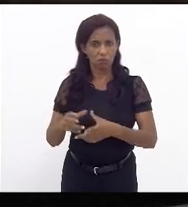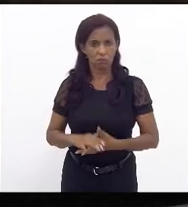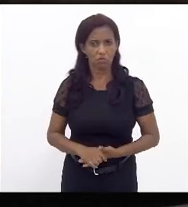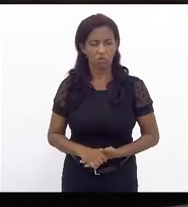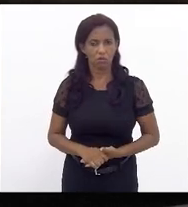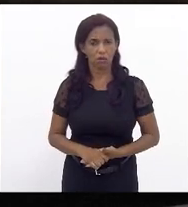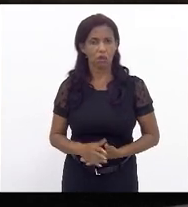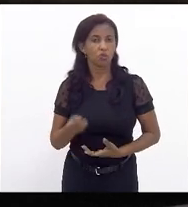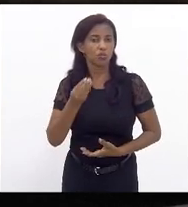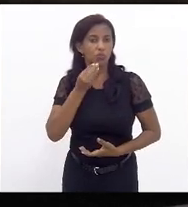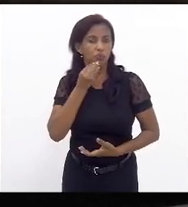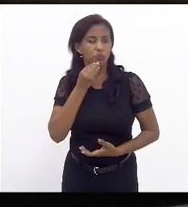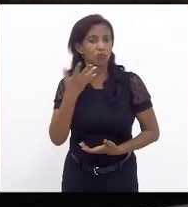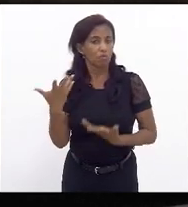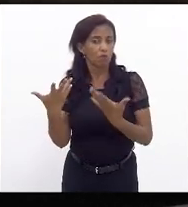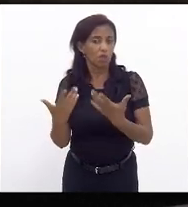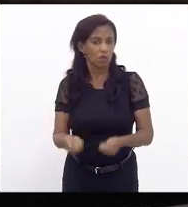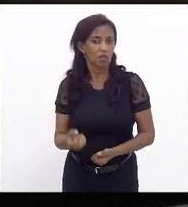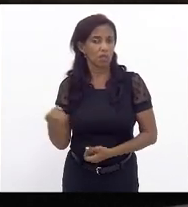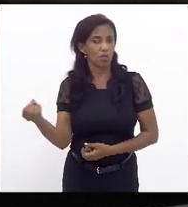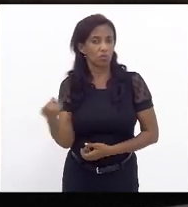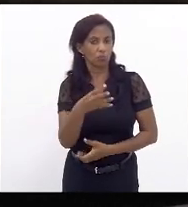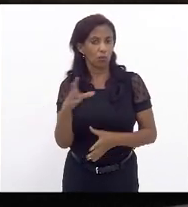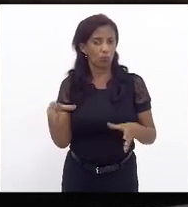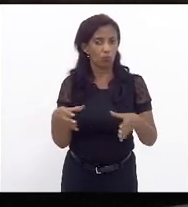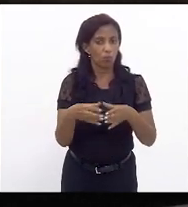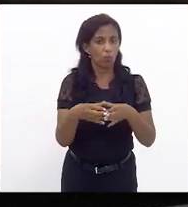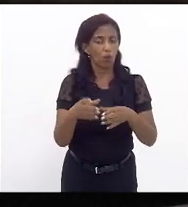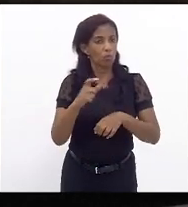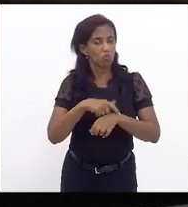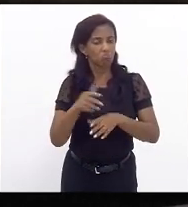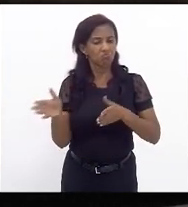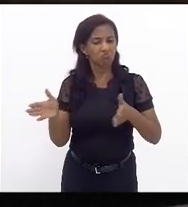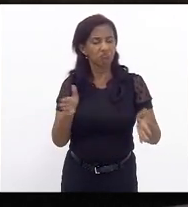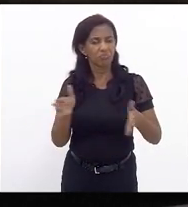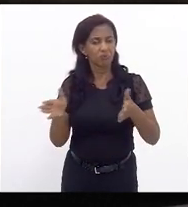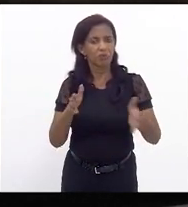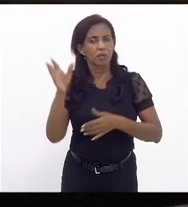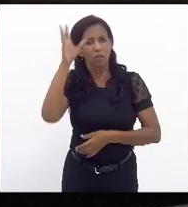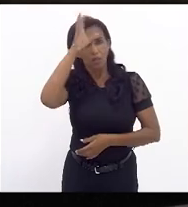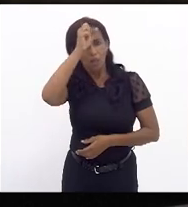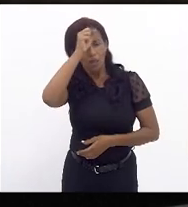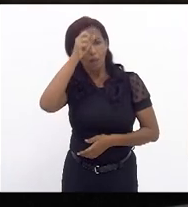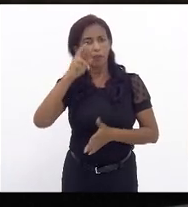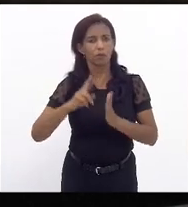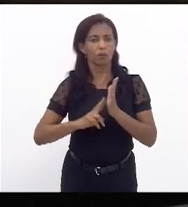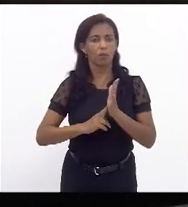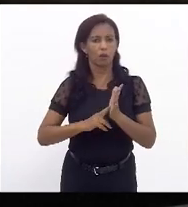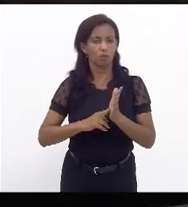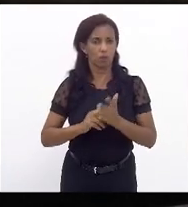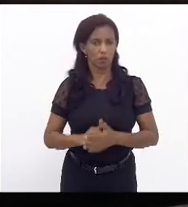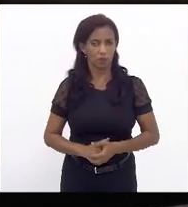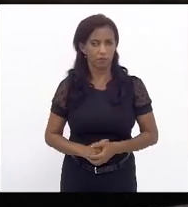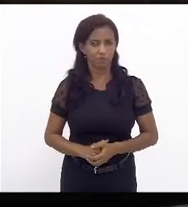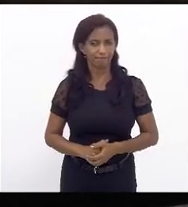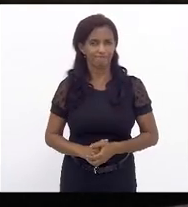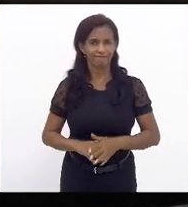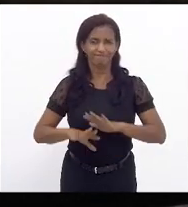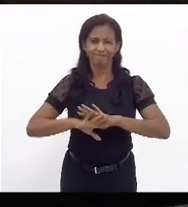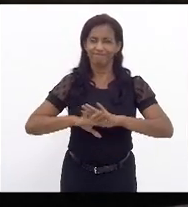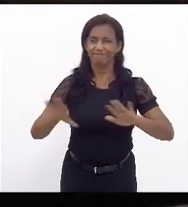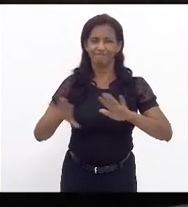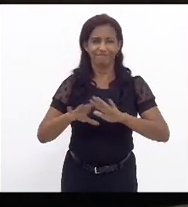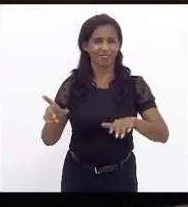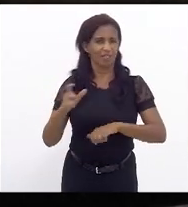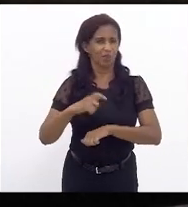a gente podia até admitir que os novos conselheiros, no tempo, aprendessem sobre regulação. Mas como não é esses